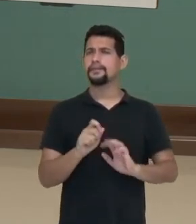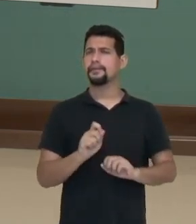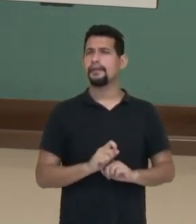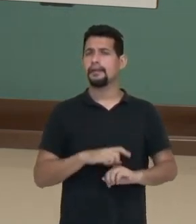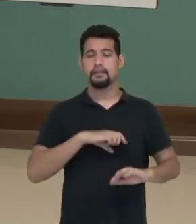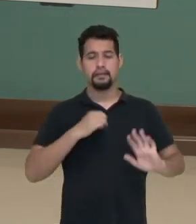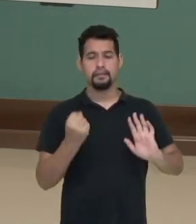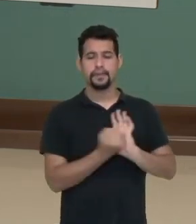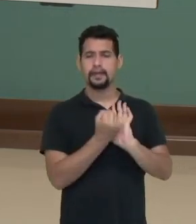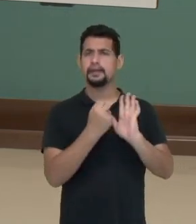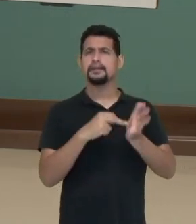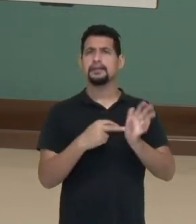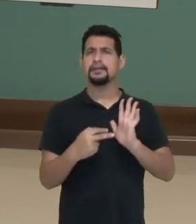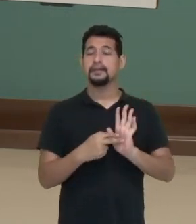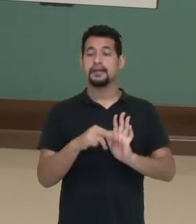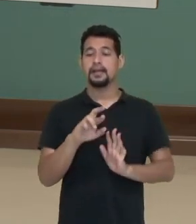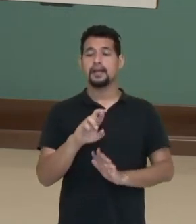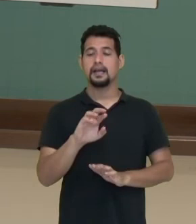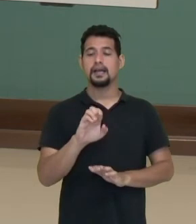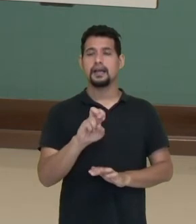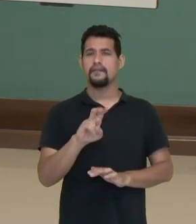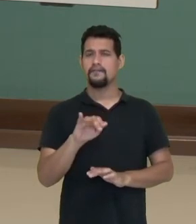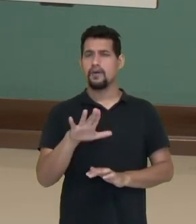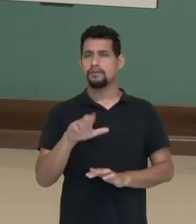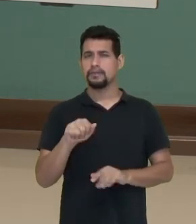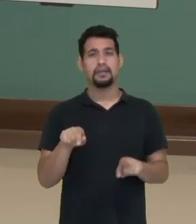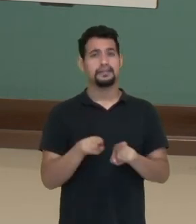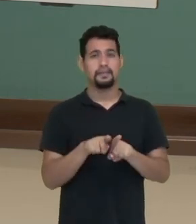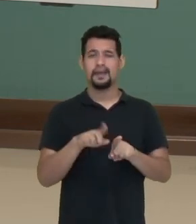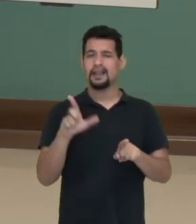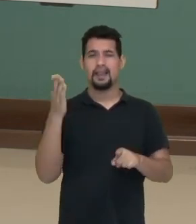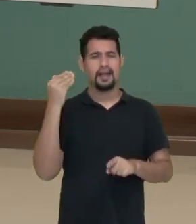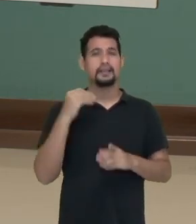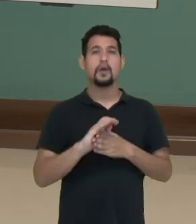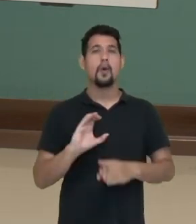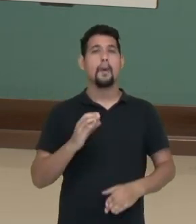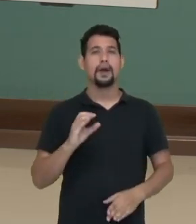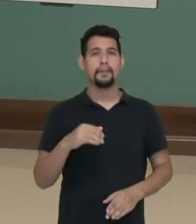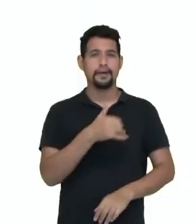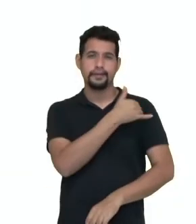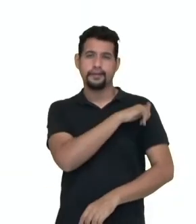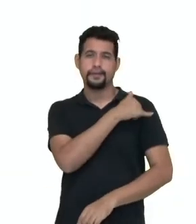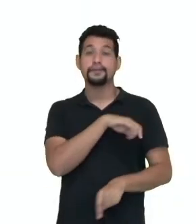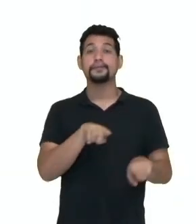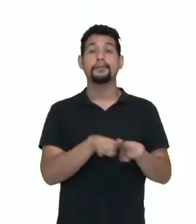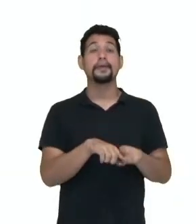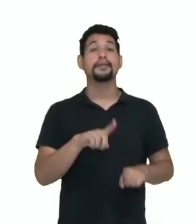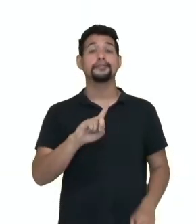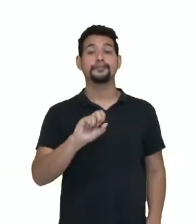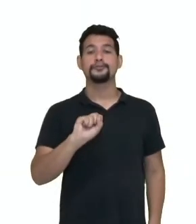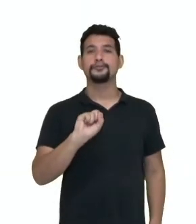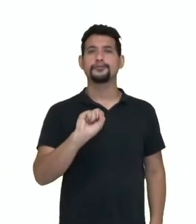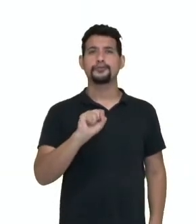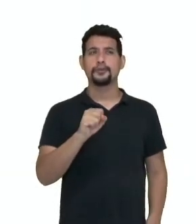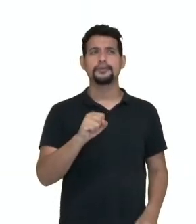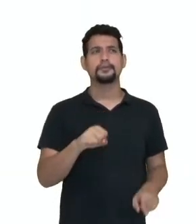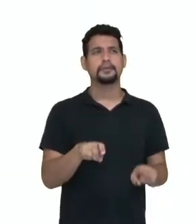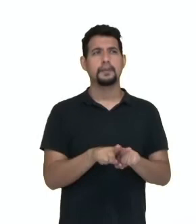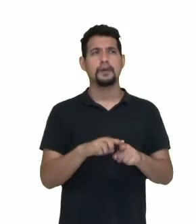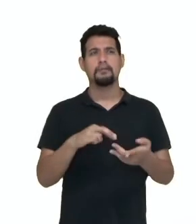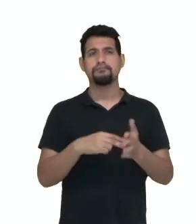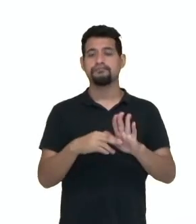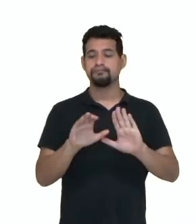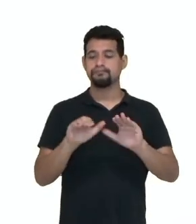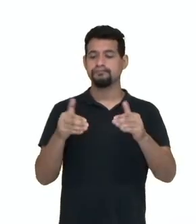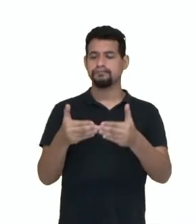marco simbólico que é a revolta do Forte de Copacabana, que é essa imagem que eu trago para você. São os 18 do Forte de Copacabana,